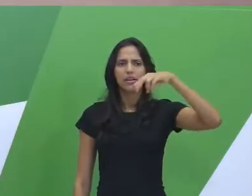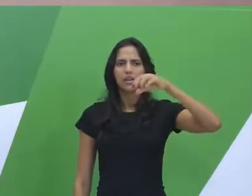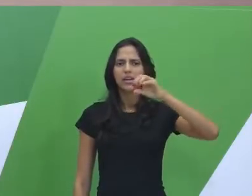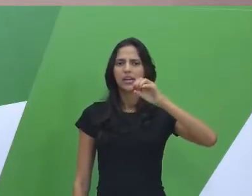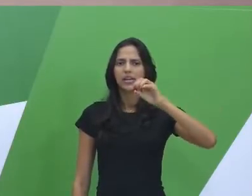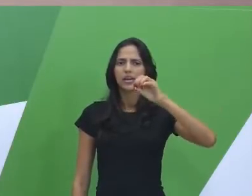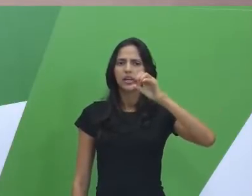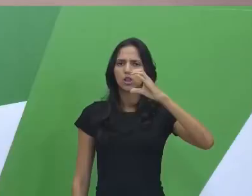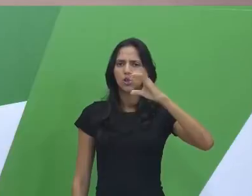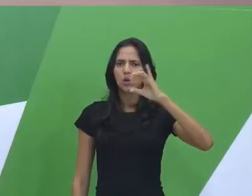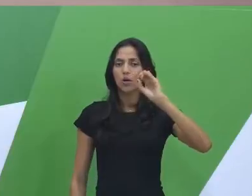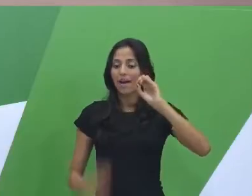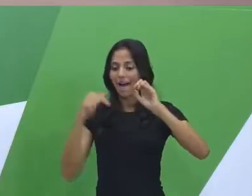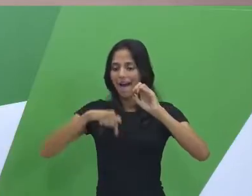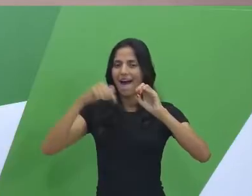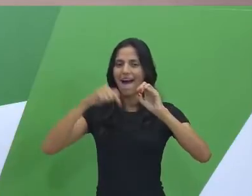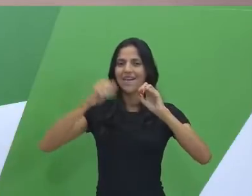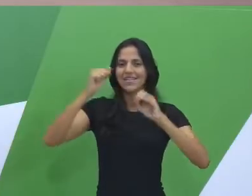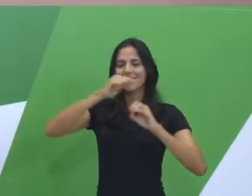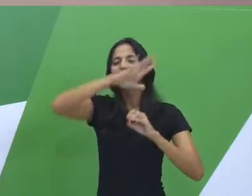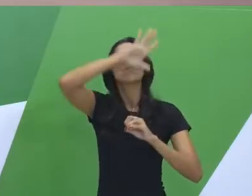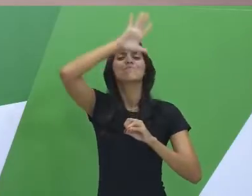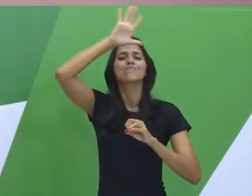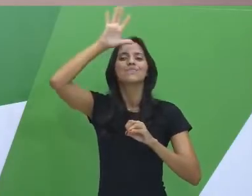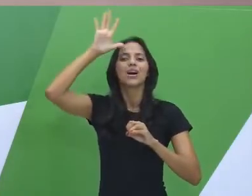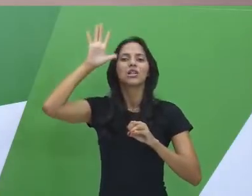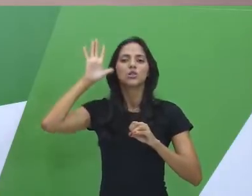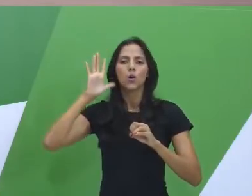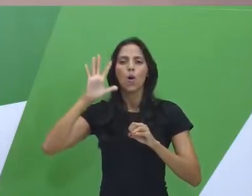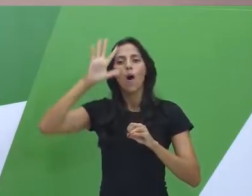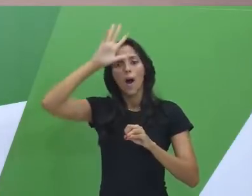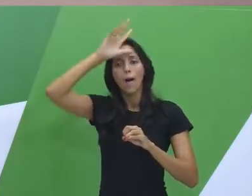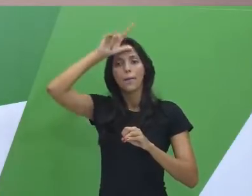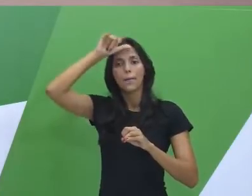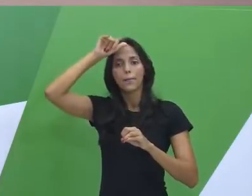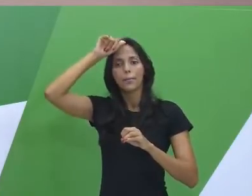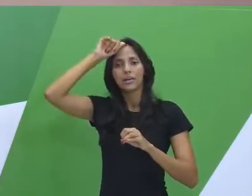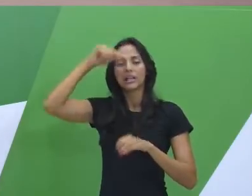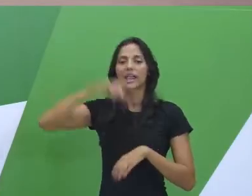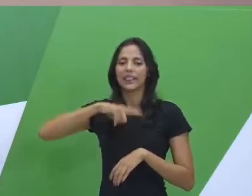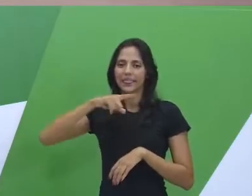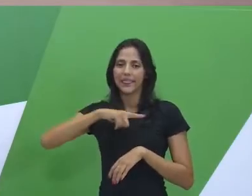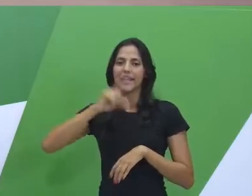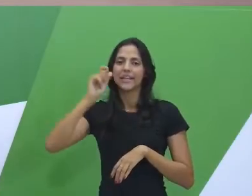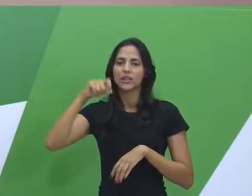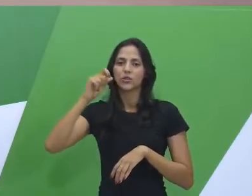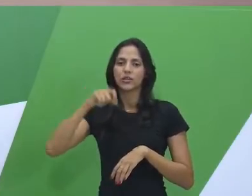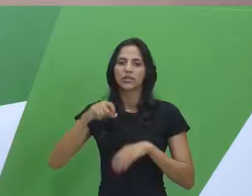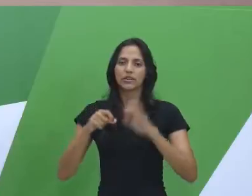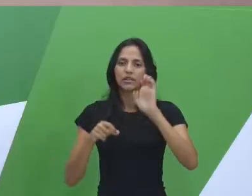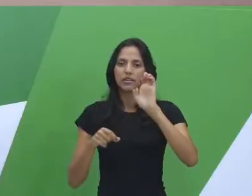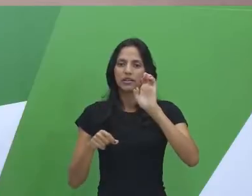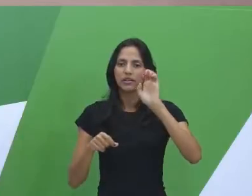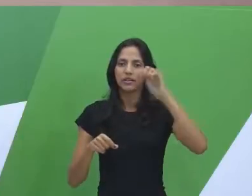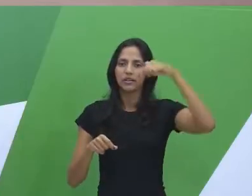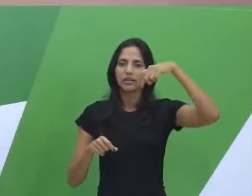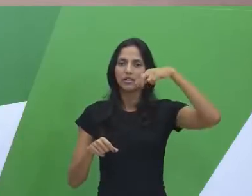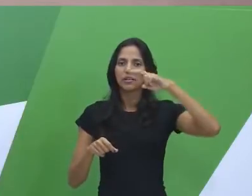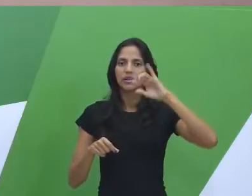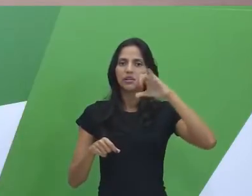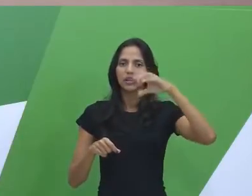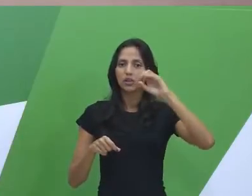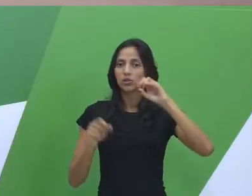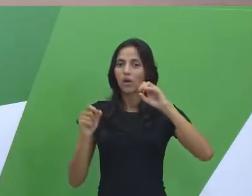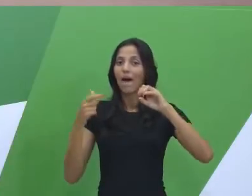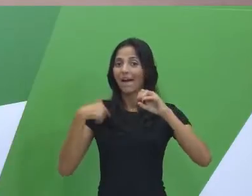na região norte, nós temos um estado que vivencia a questão do equinócio. Olha o professor Aldemir